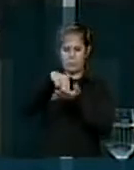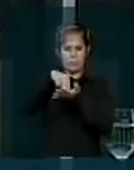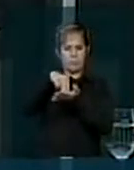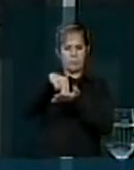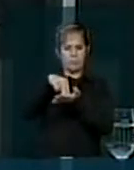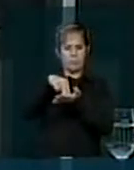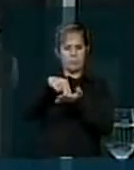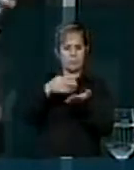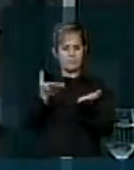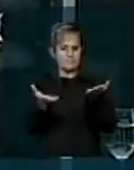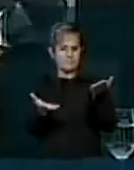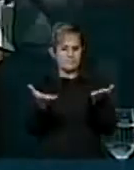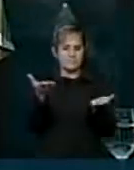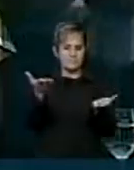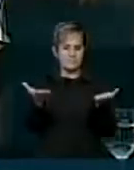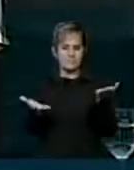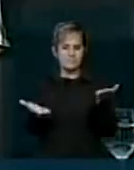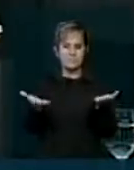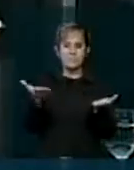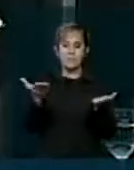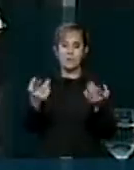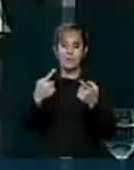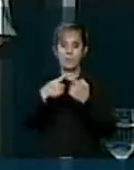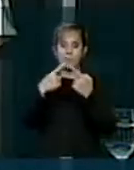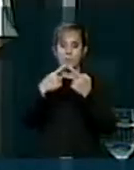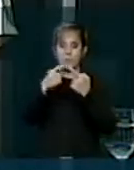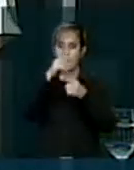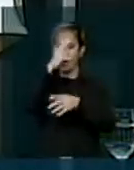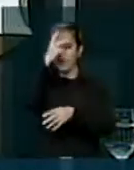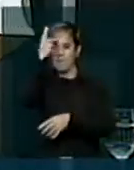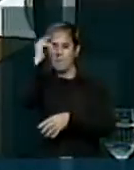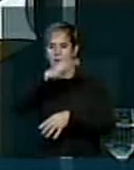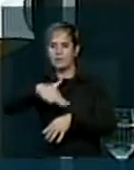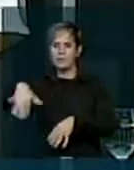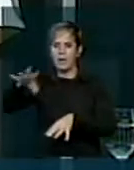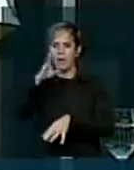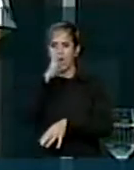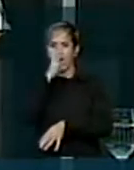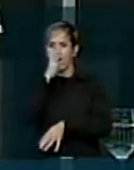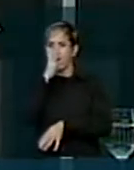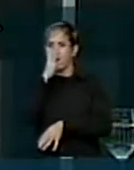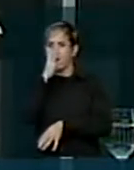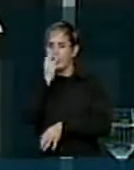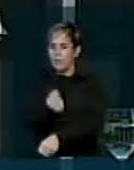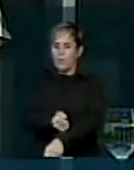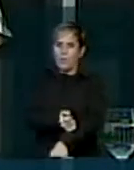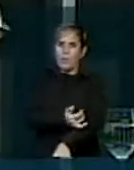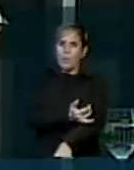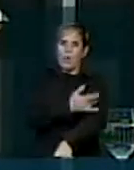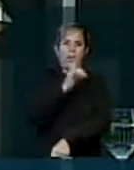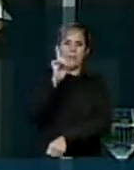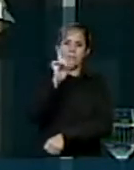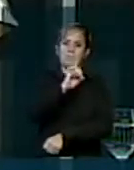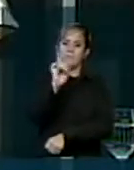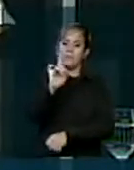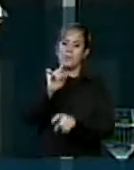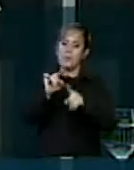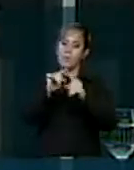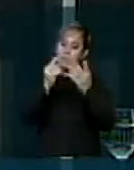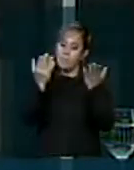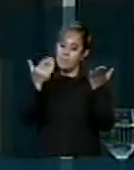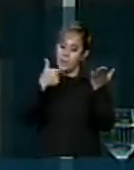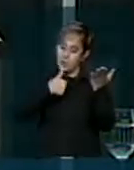a forma e o fundo, porque a plateia não deve sofrer fortes emoções. Mas eu,